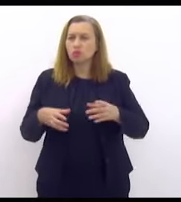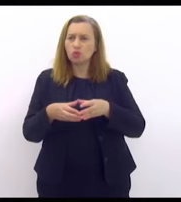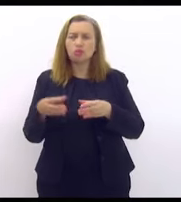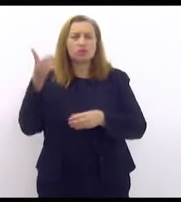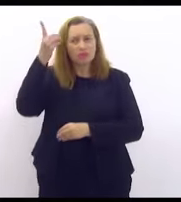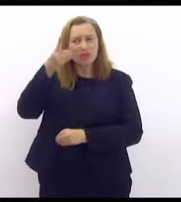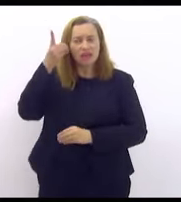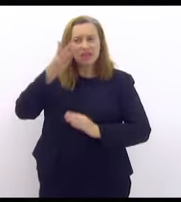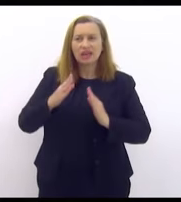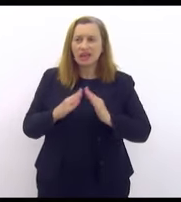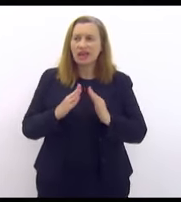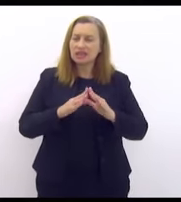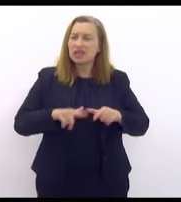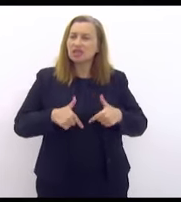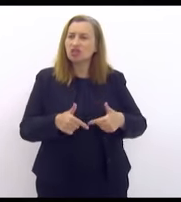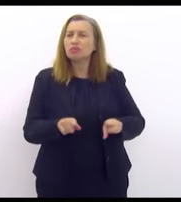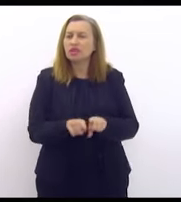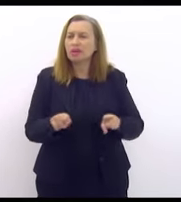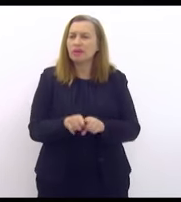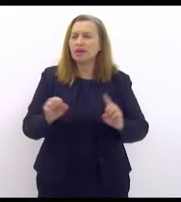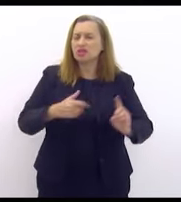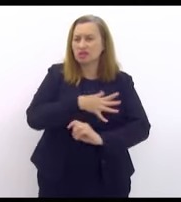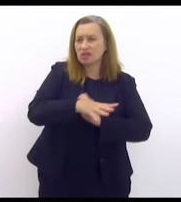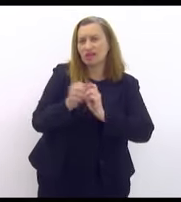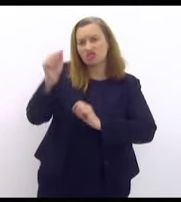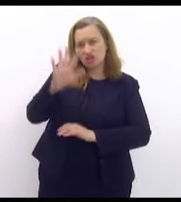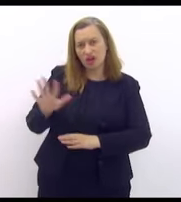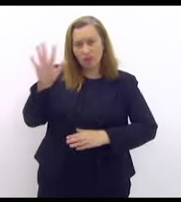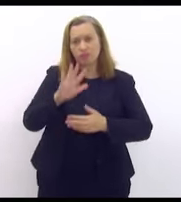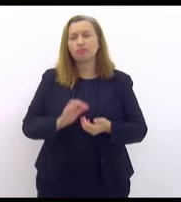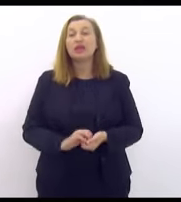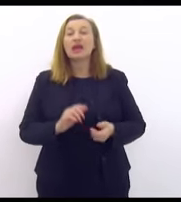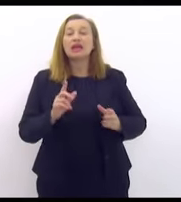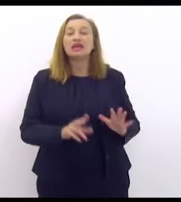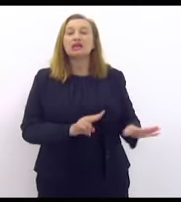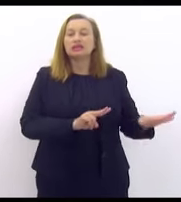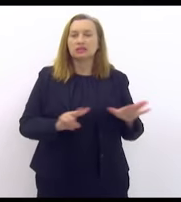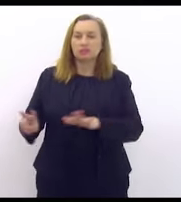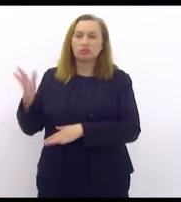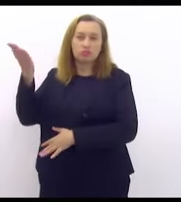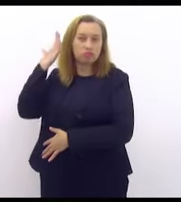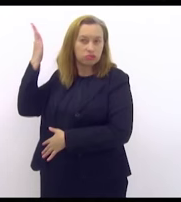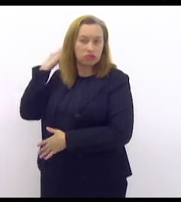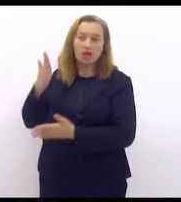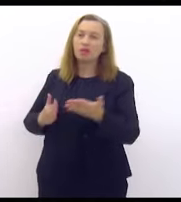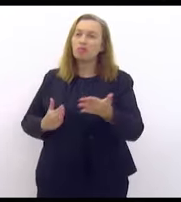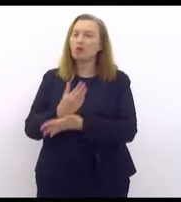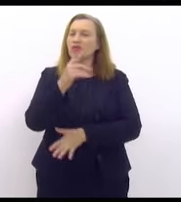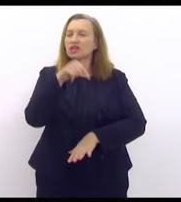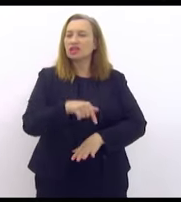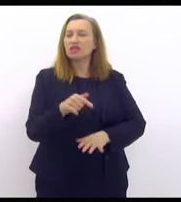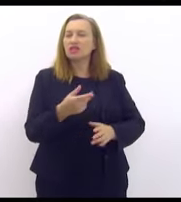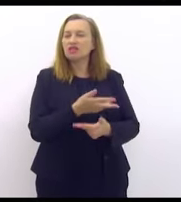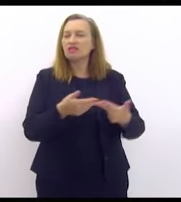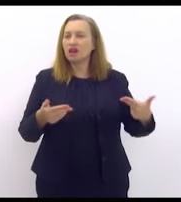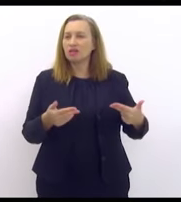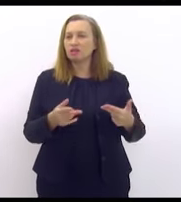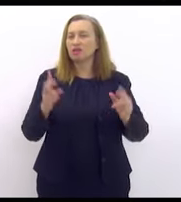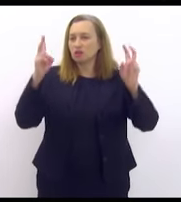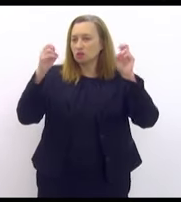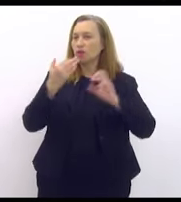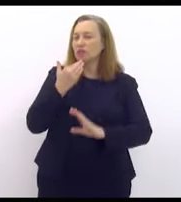casa, mas também para a sociedade civil como um todo. Na semana passada, aprovamos aqui diversas matérias a pedido do